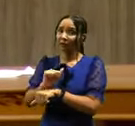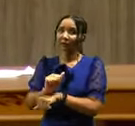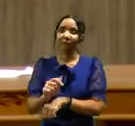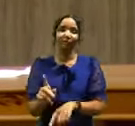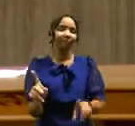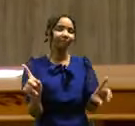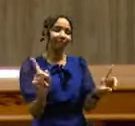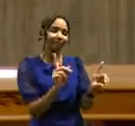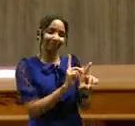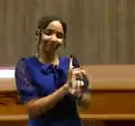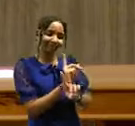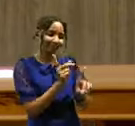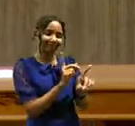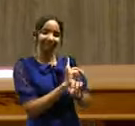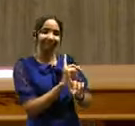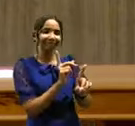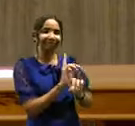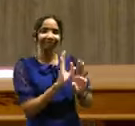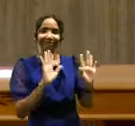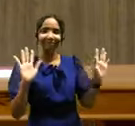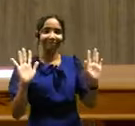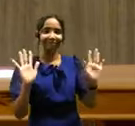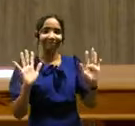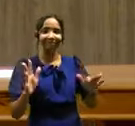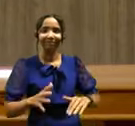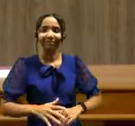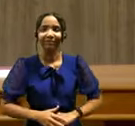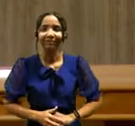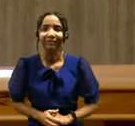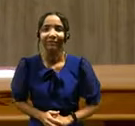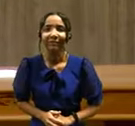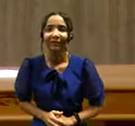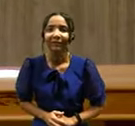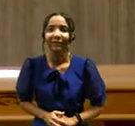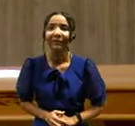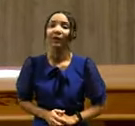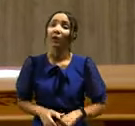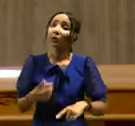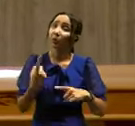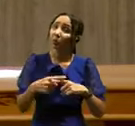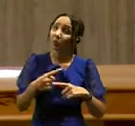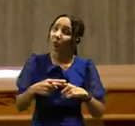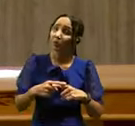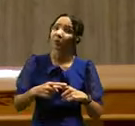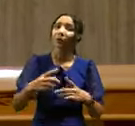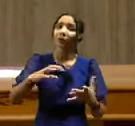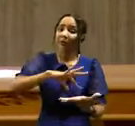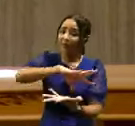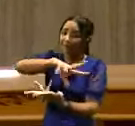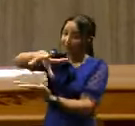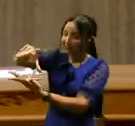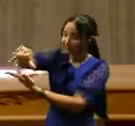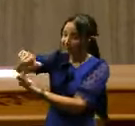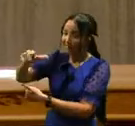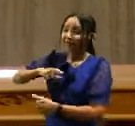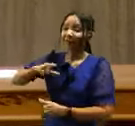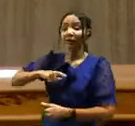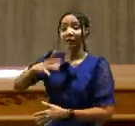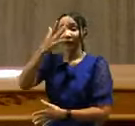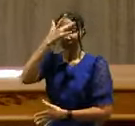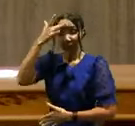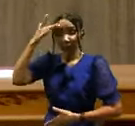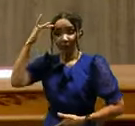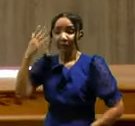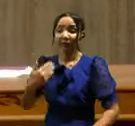não tem gente que tá pregando lá direto Eles não estão escutando mas lá tem quem olha aí lá